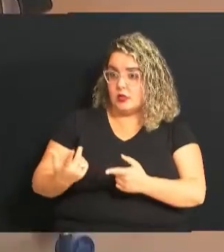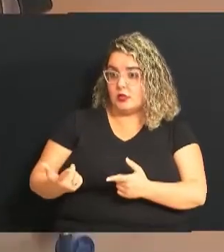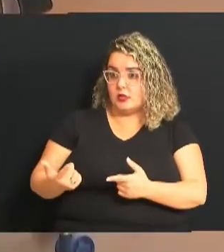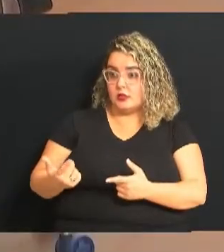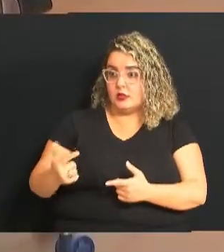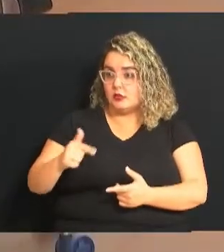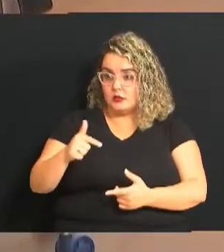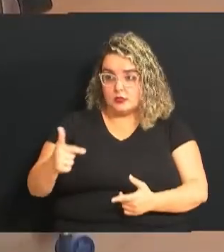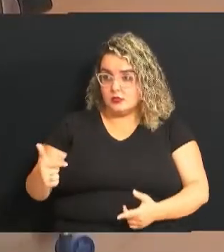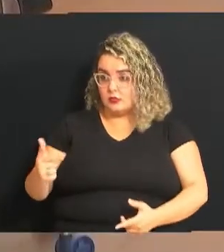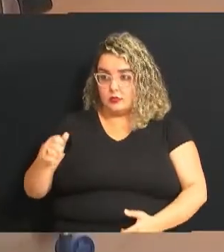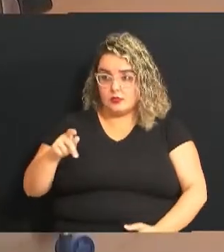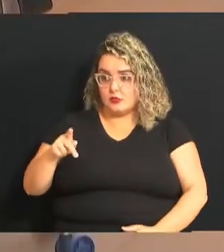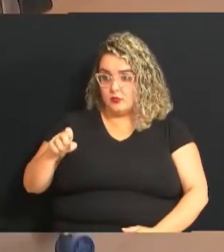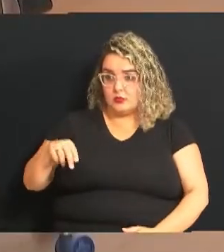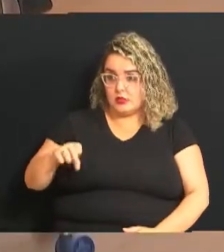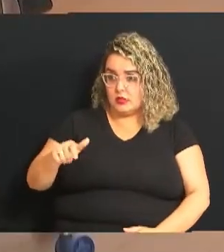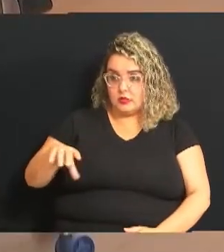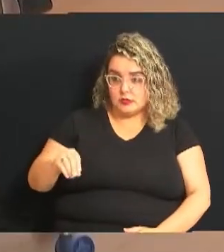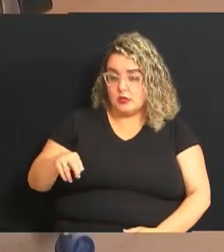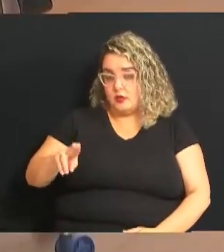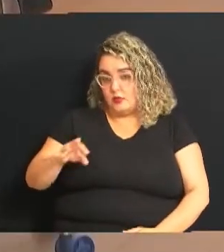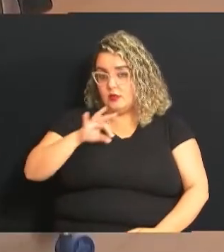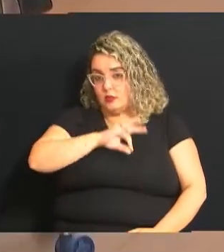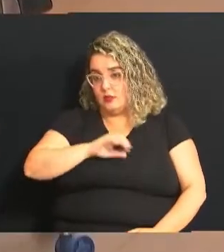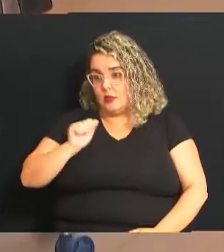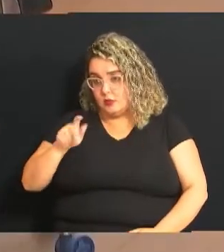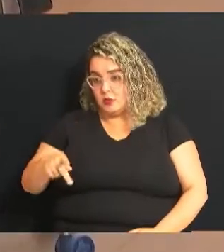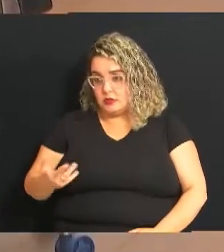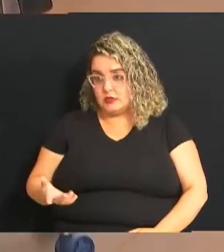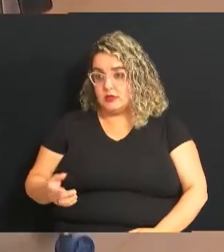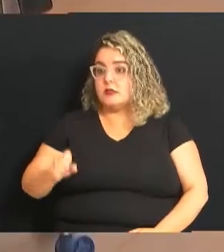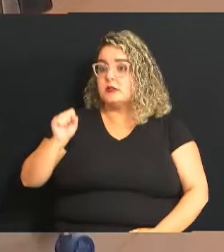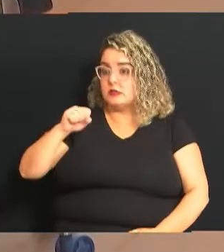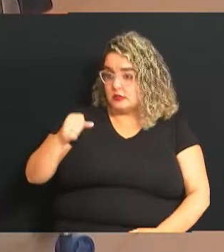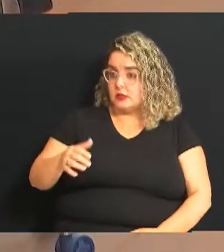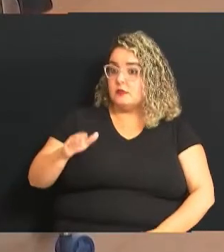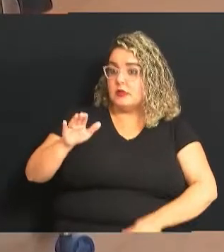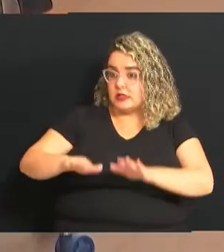sem a sua pensão, Sim, mas muitas vezes você tem que ir